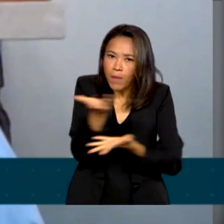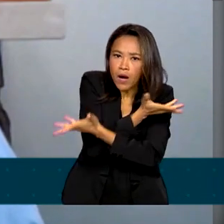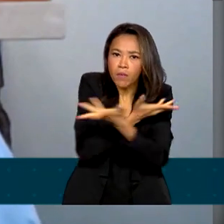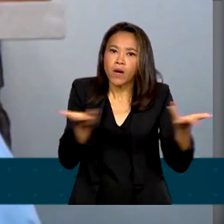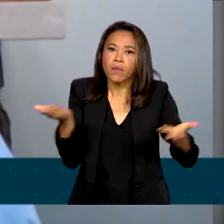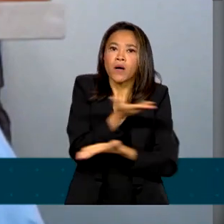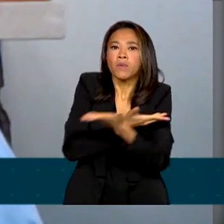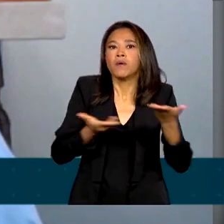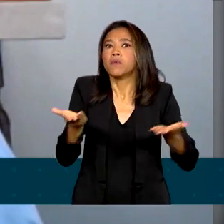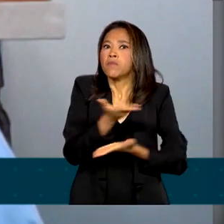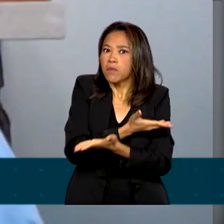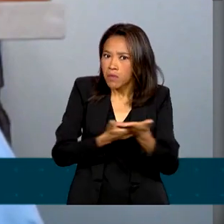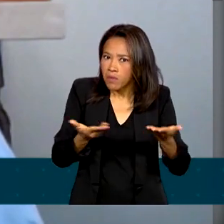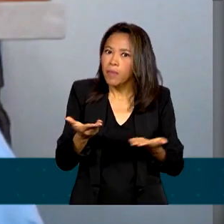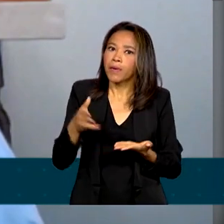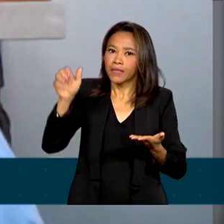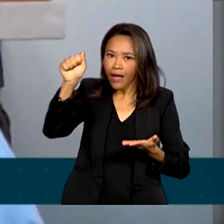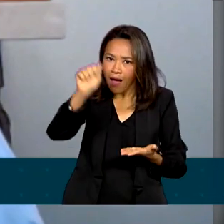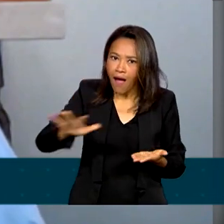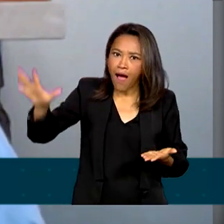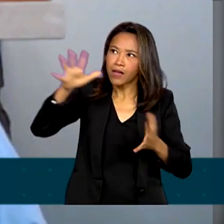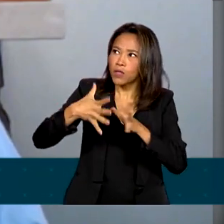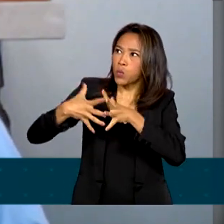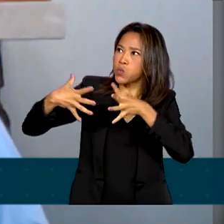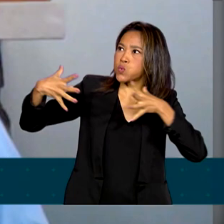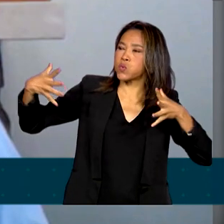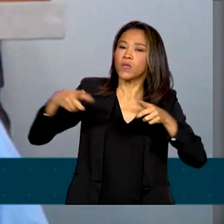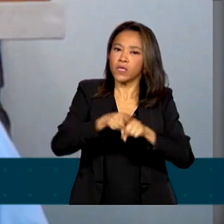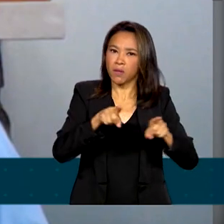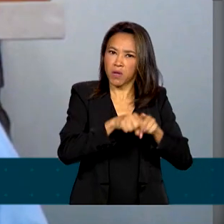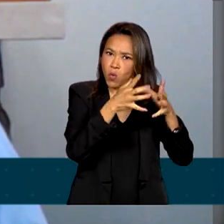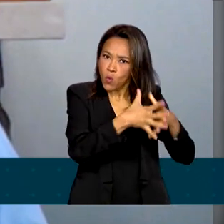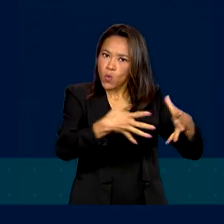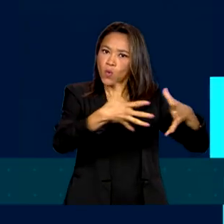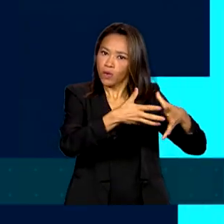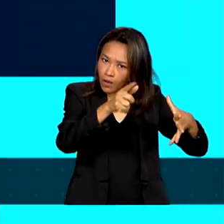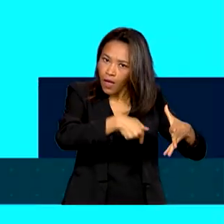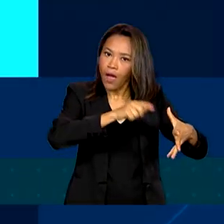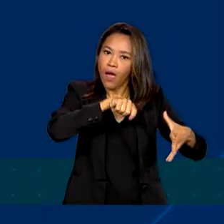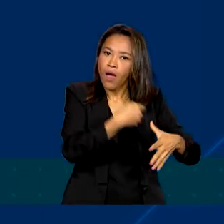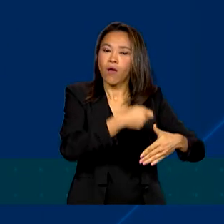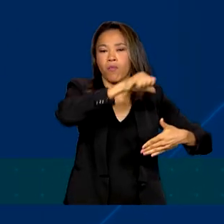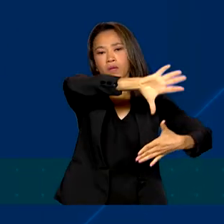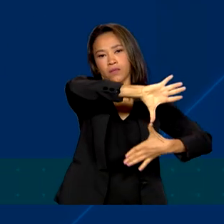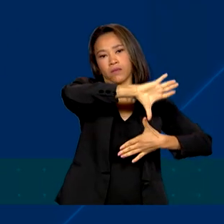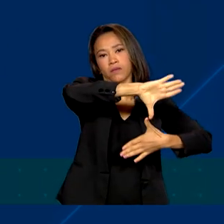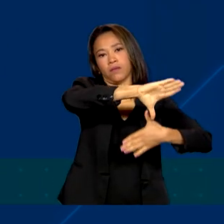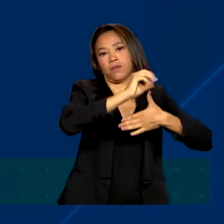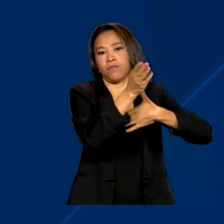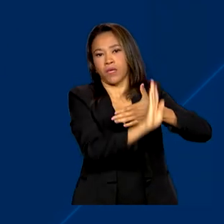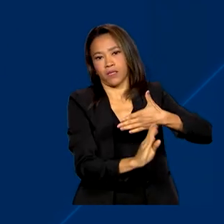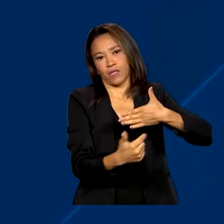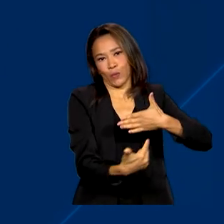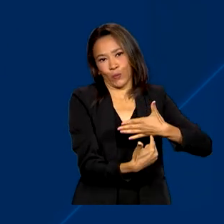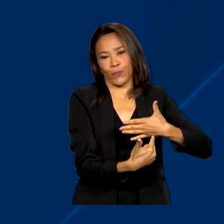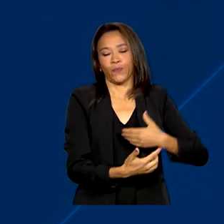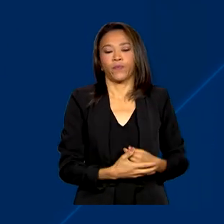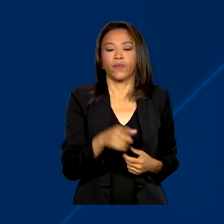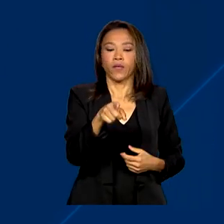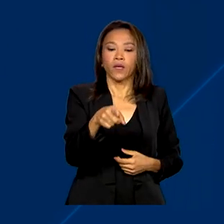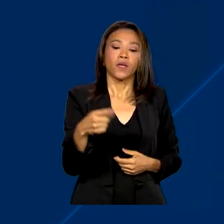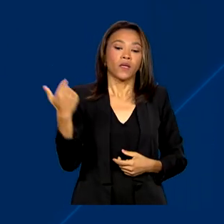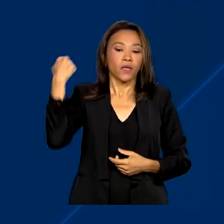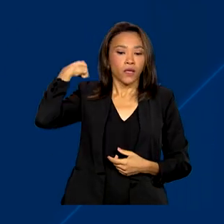o gigante da Ásia e o gigante da América do Sul. Só em 2022, a China